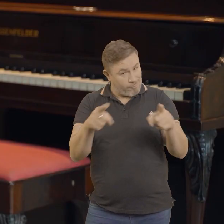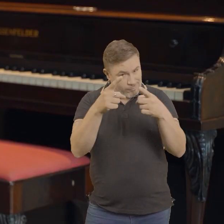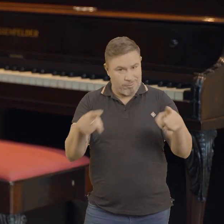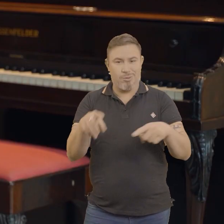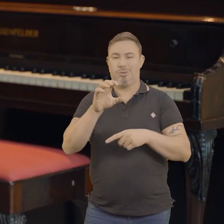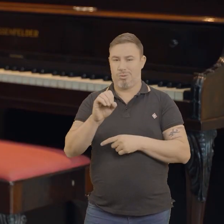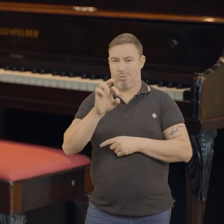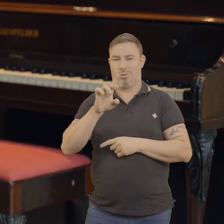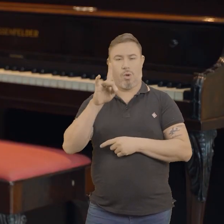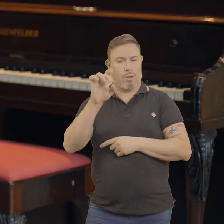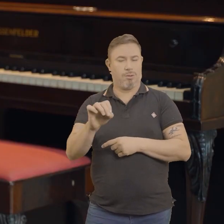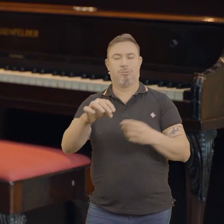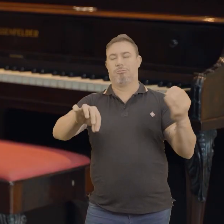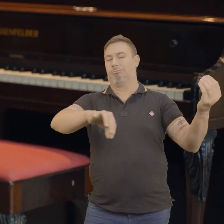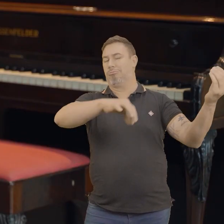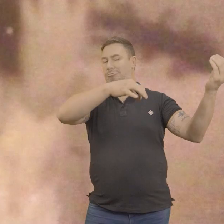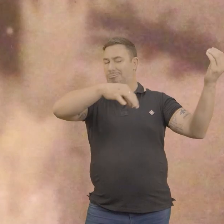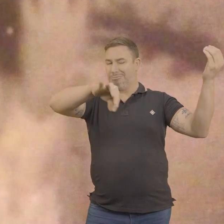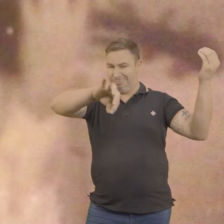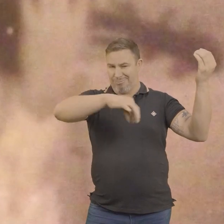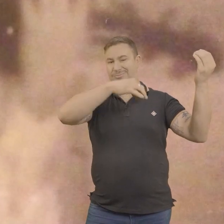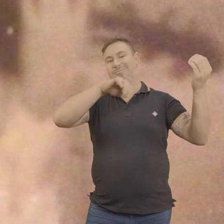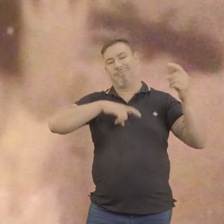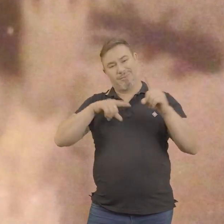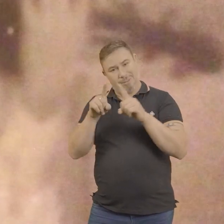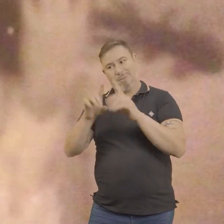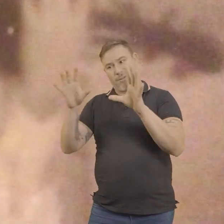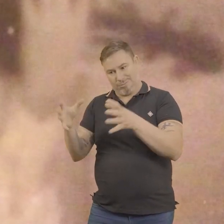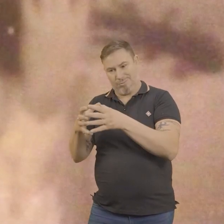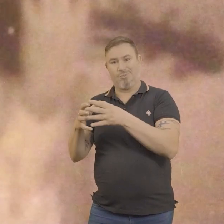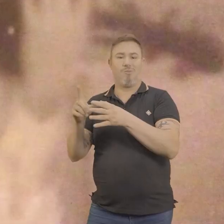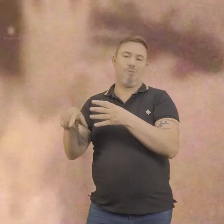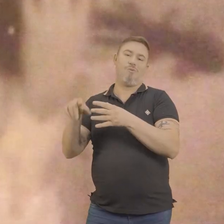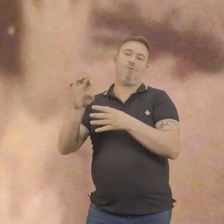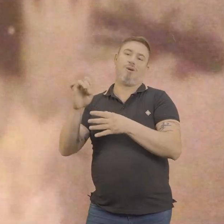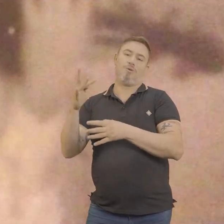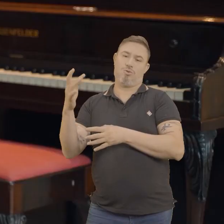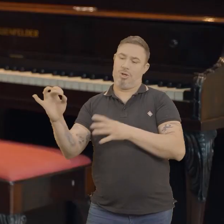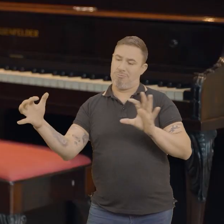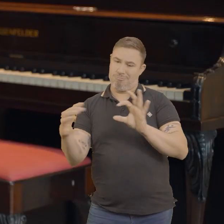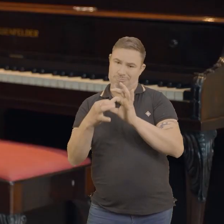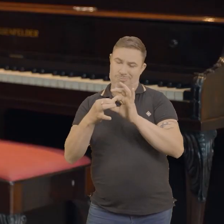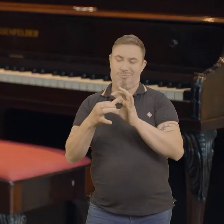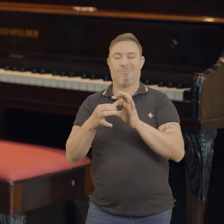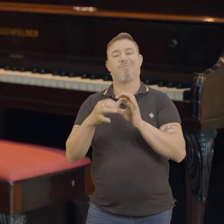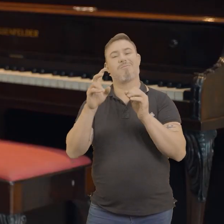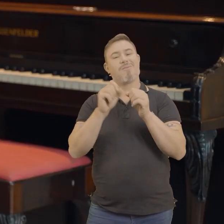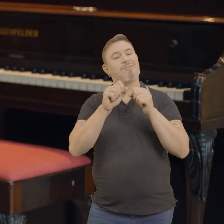também tocava violino, era muito entrosado com a orquestra Henrique Jorge, ele fez essa ponte para